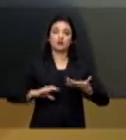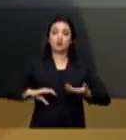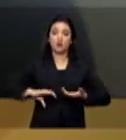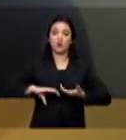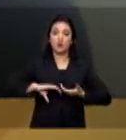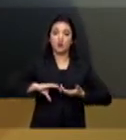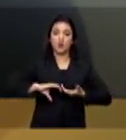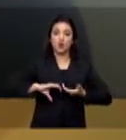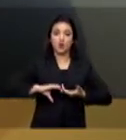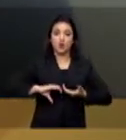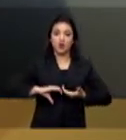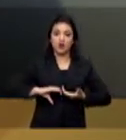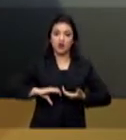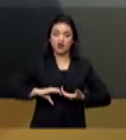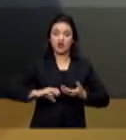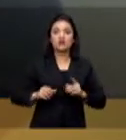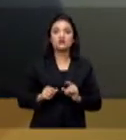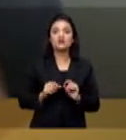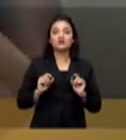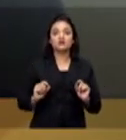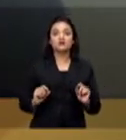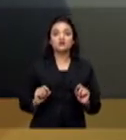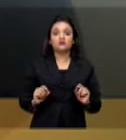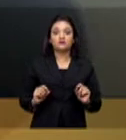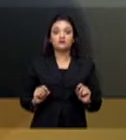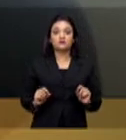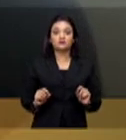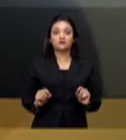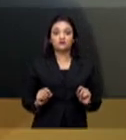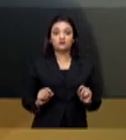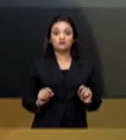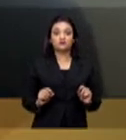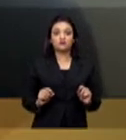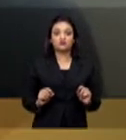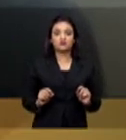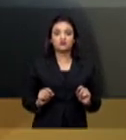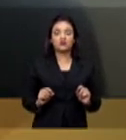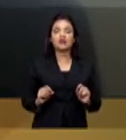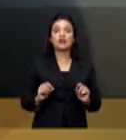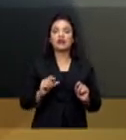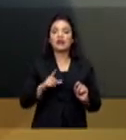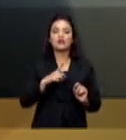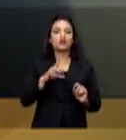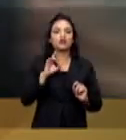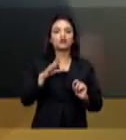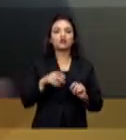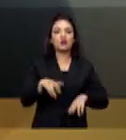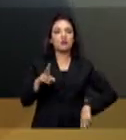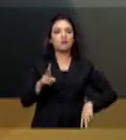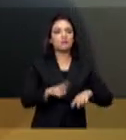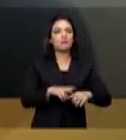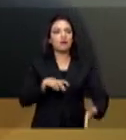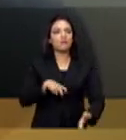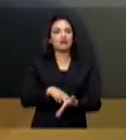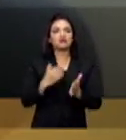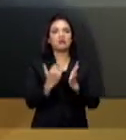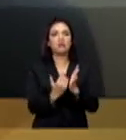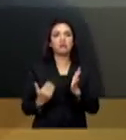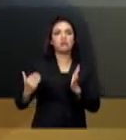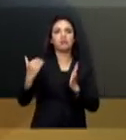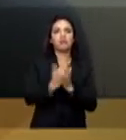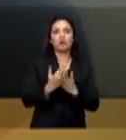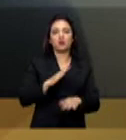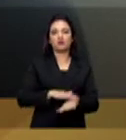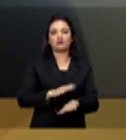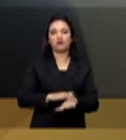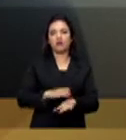Nacional muitas vezes dá é pura e simplesmente a elevação da pena para tentar inibir a conduta criminal.